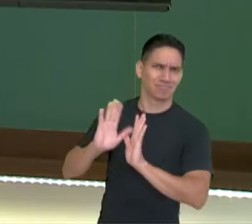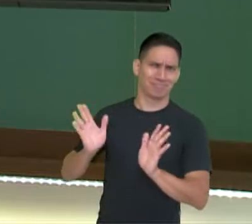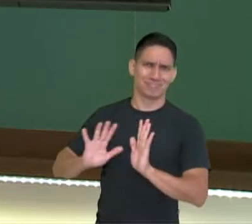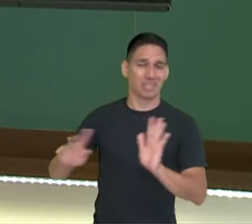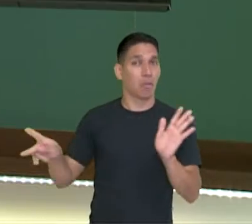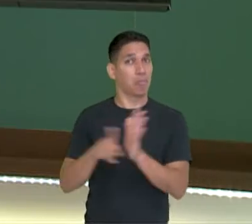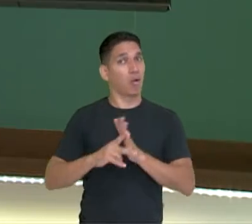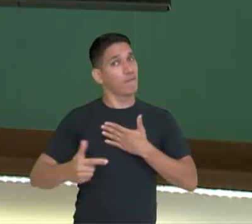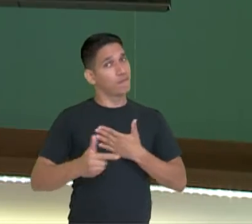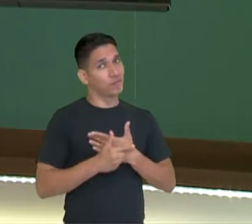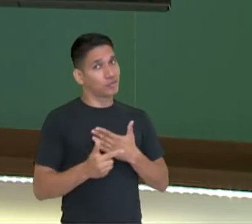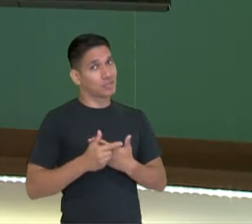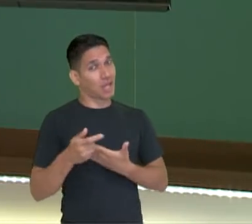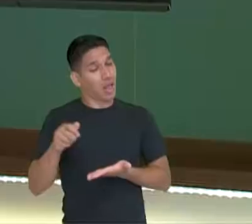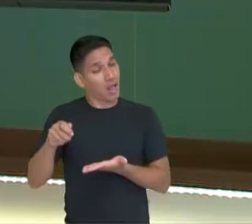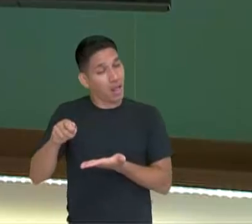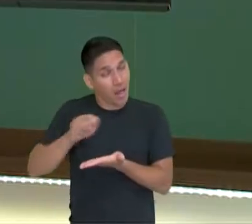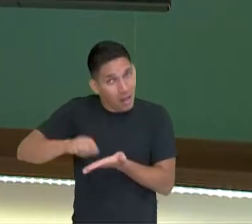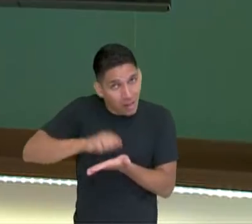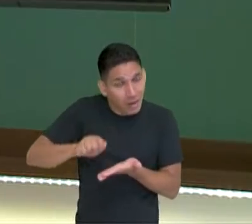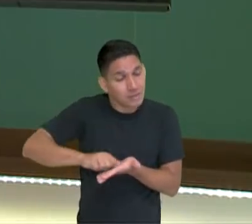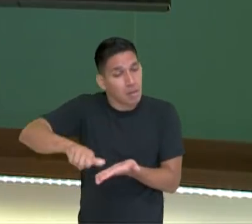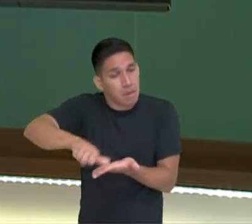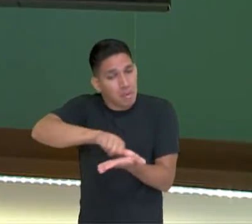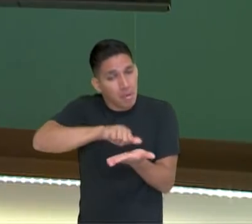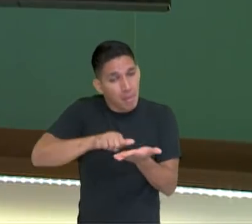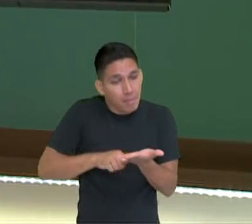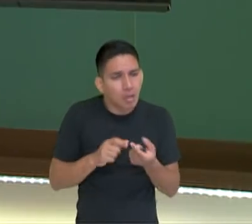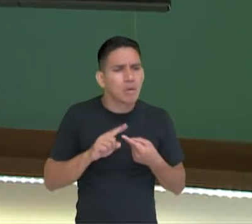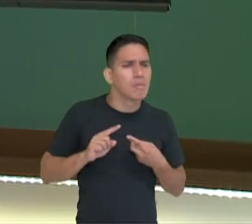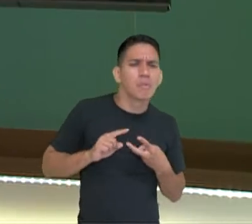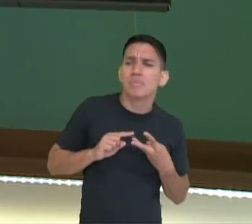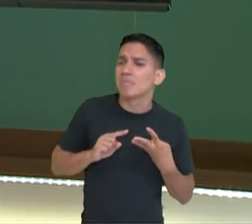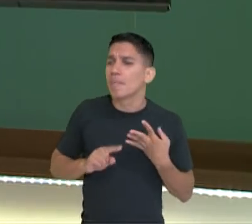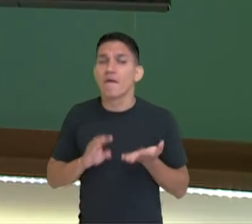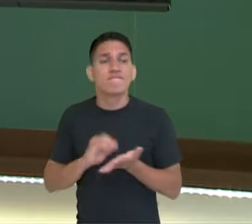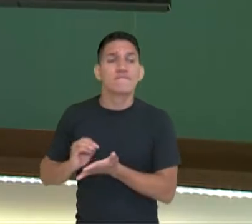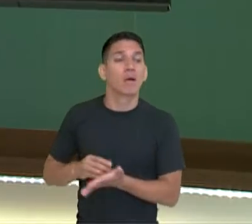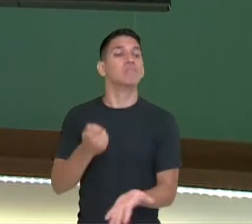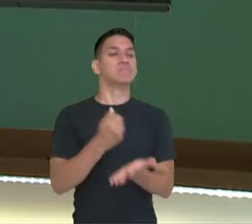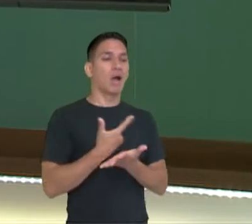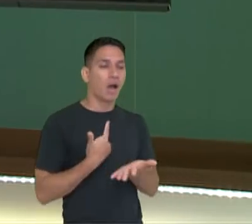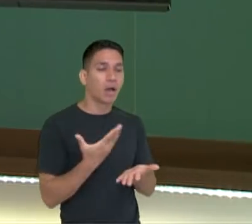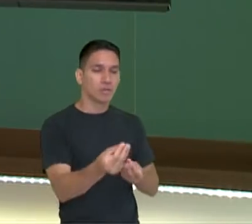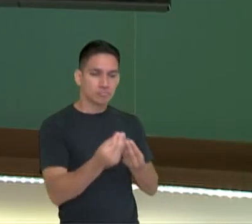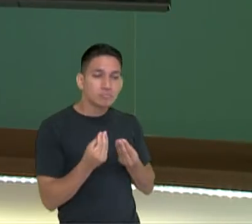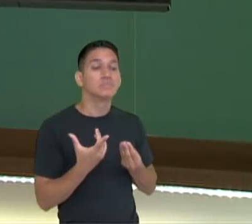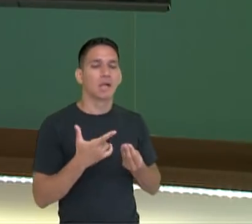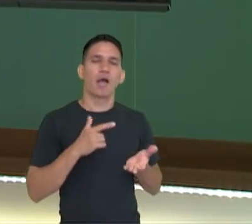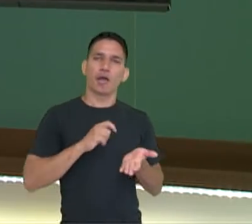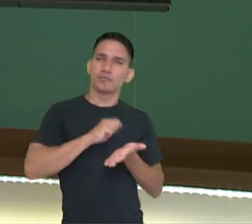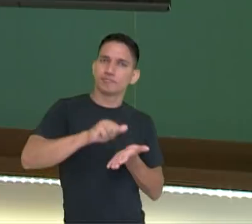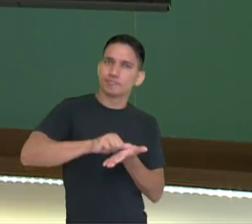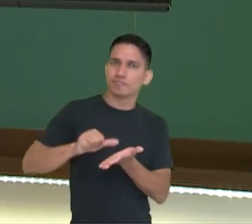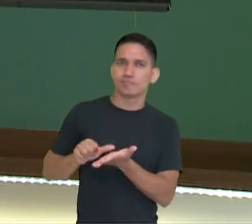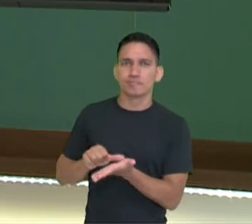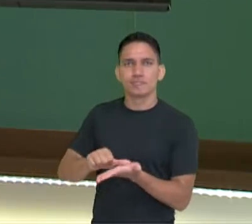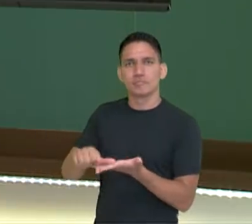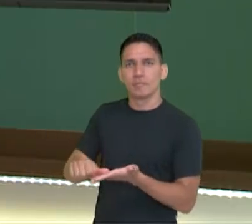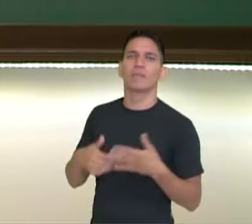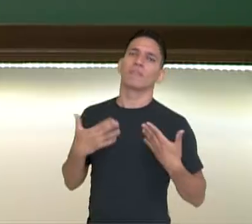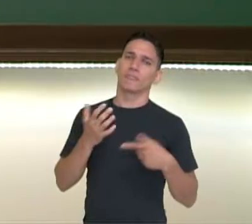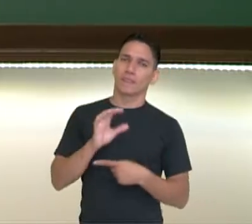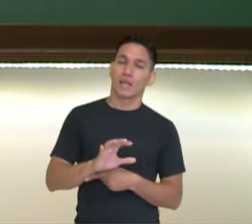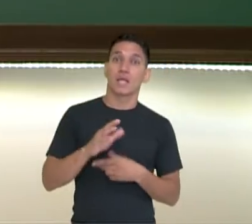administrativa, principalmente para contabilidade era feito. Então, esse foi o desenvolvimento inicial dessa escrita. Então